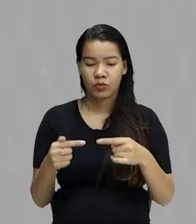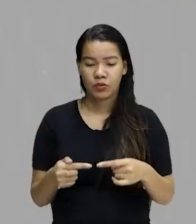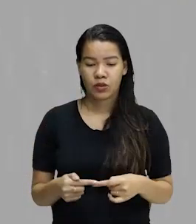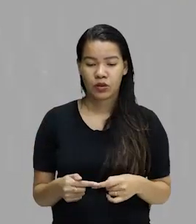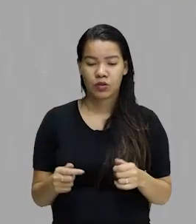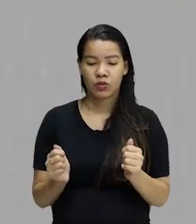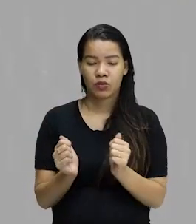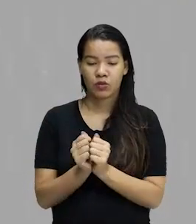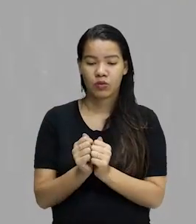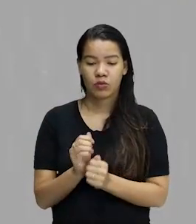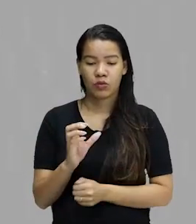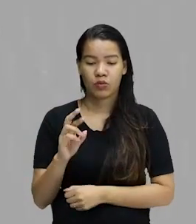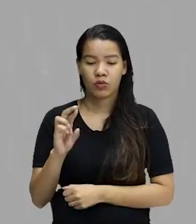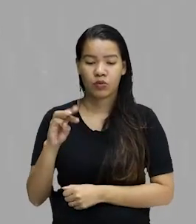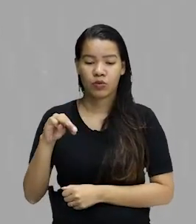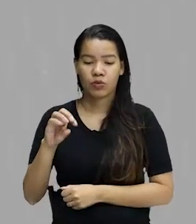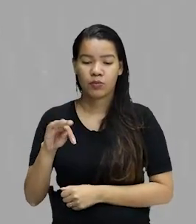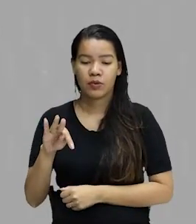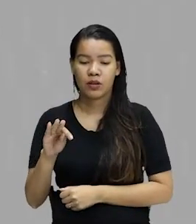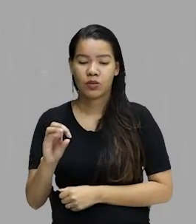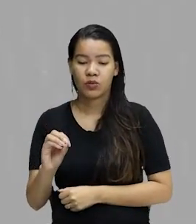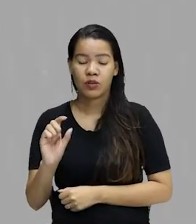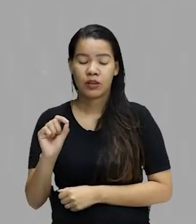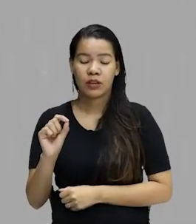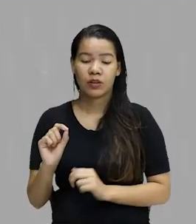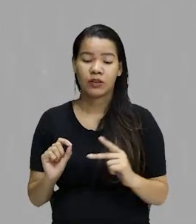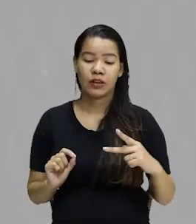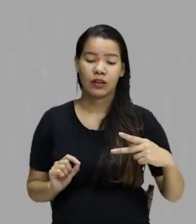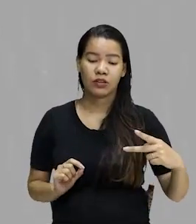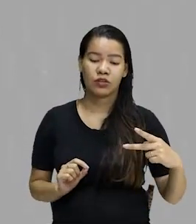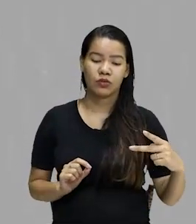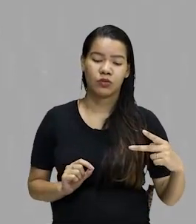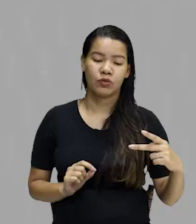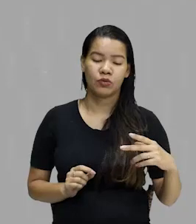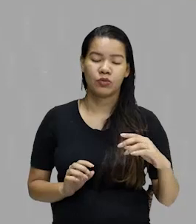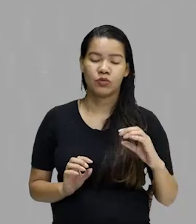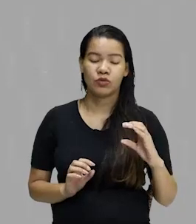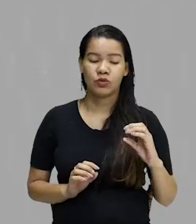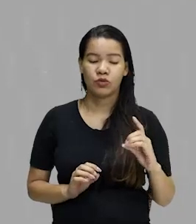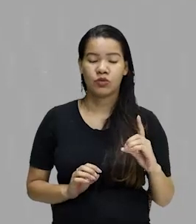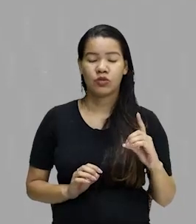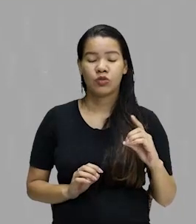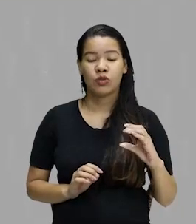cromato, que é o negativo do cromato de sódio. Então, vai ficar